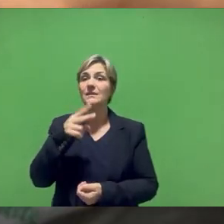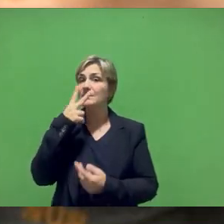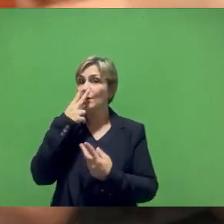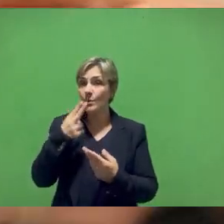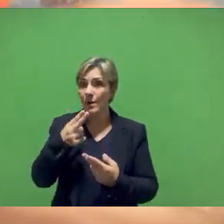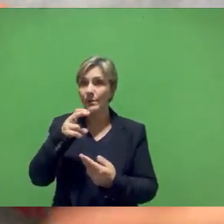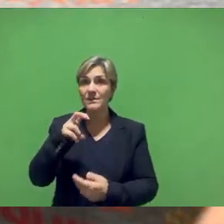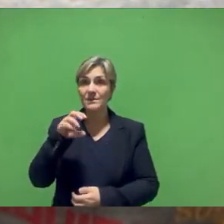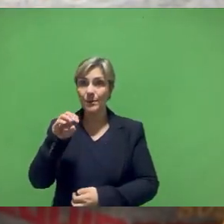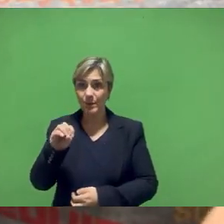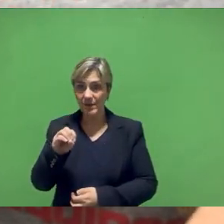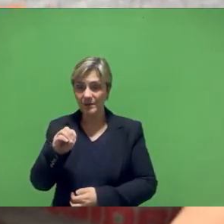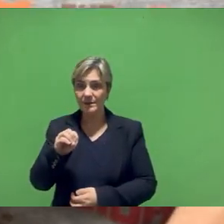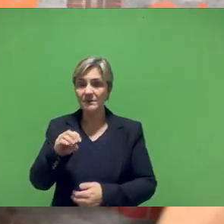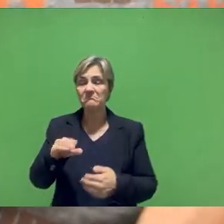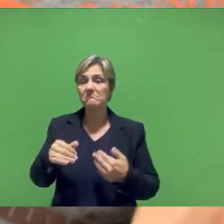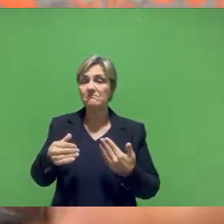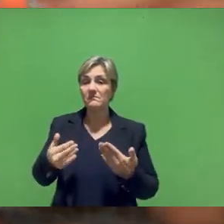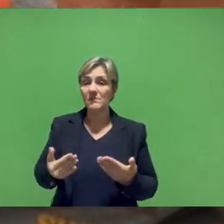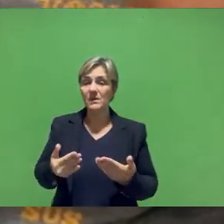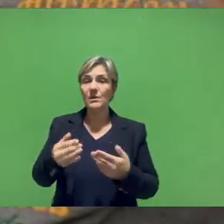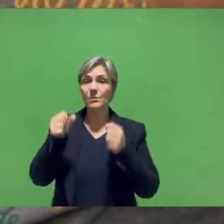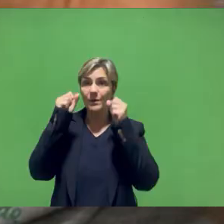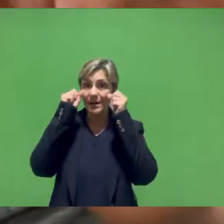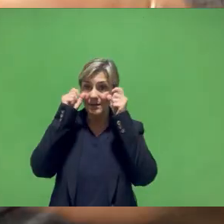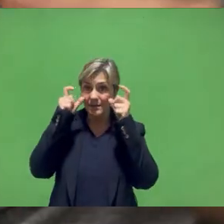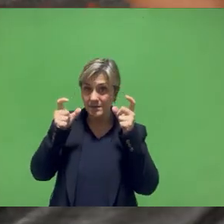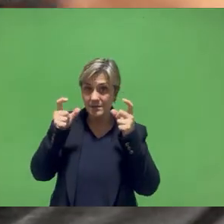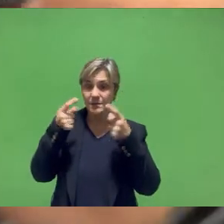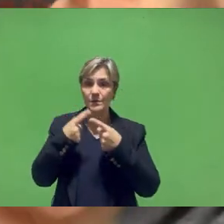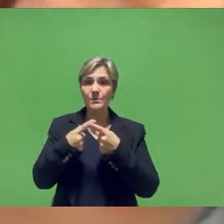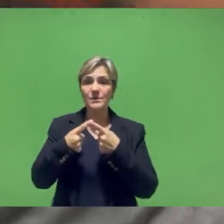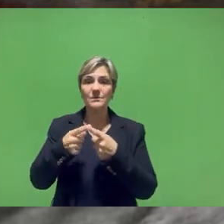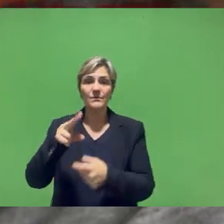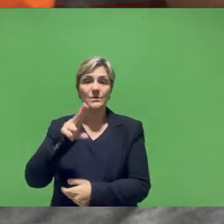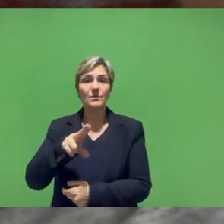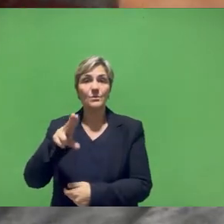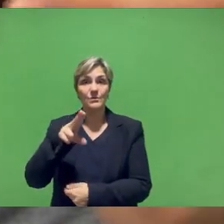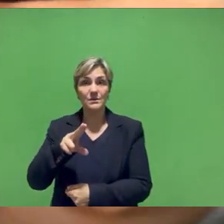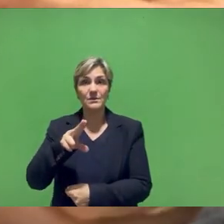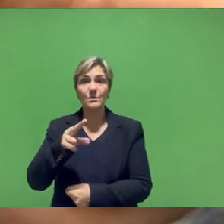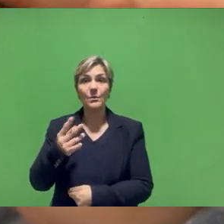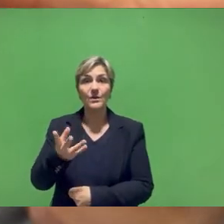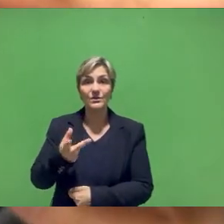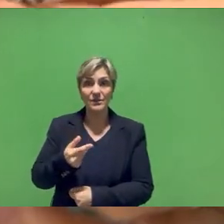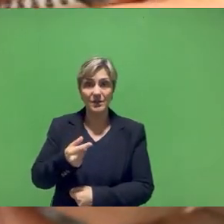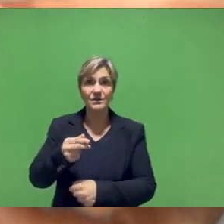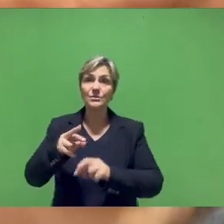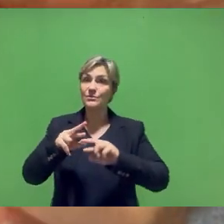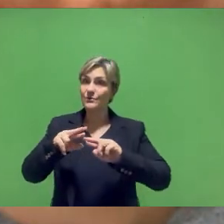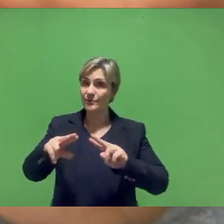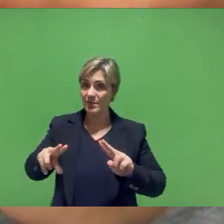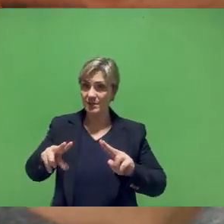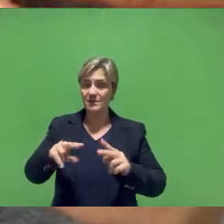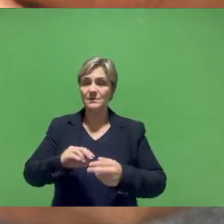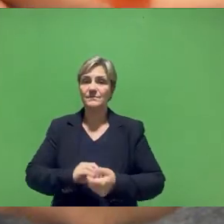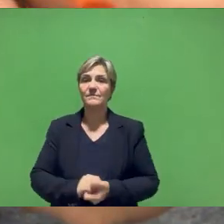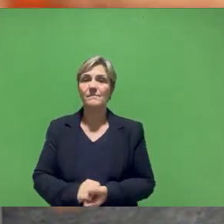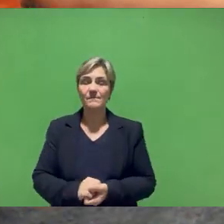de 50. Então, muita atenção, porque senão vai estar usando quantidades bem